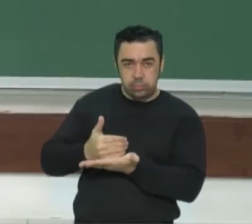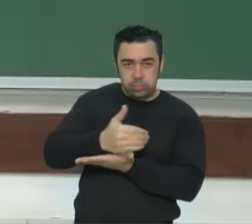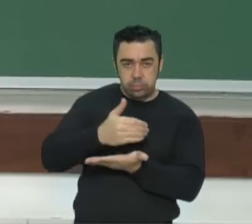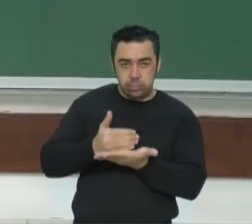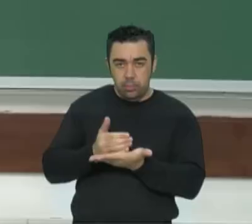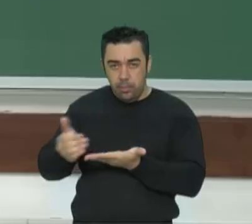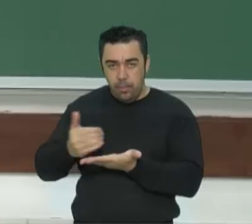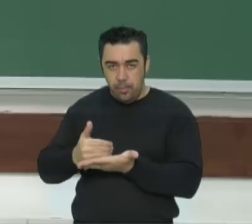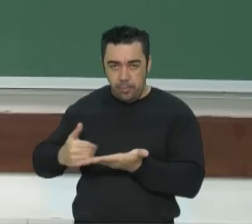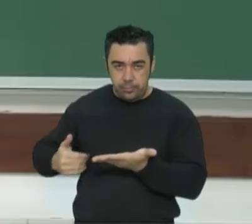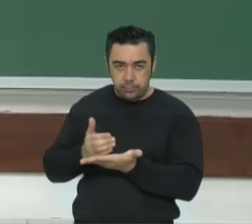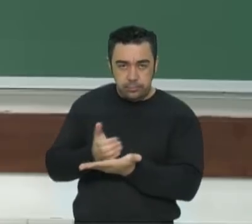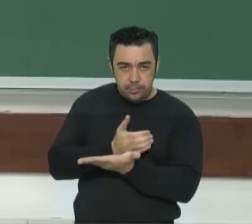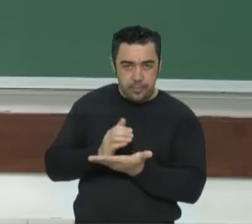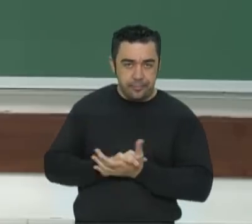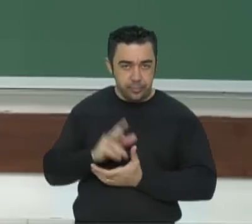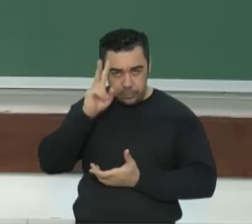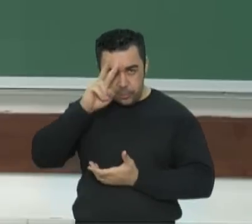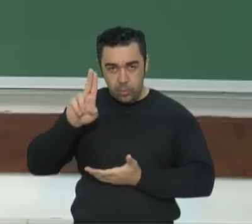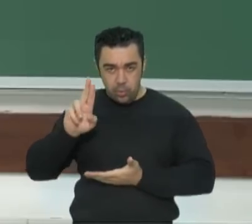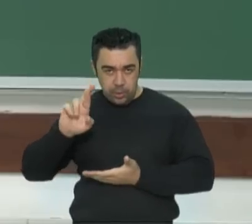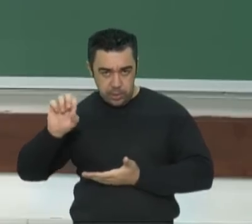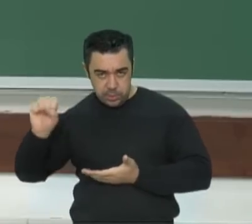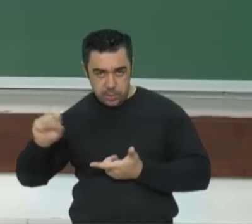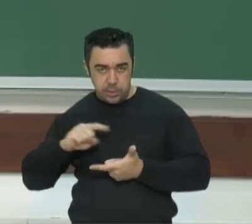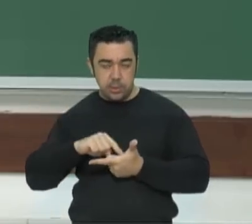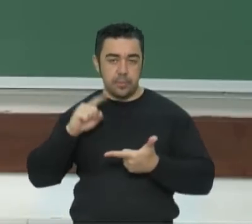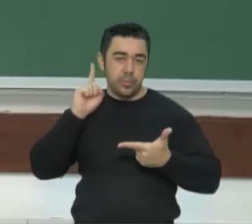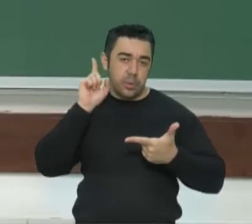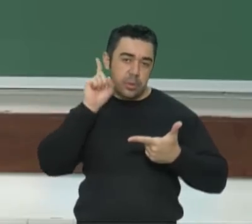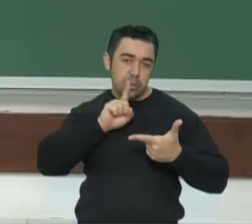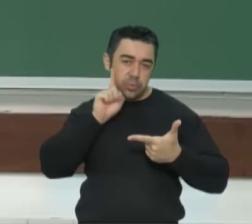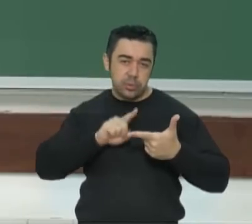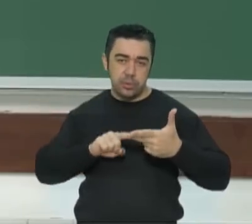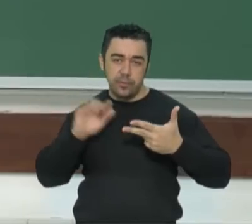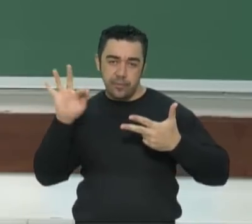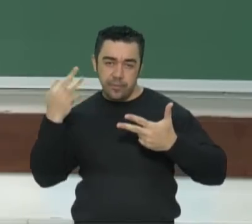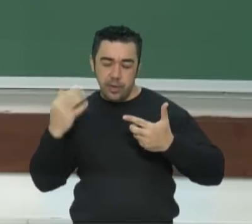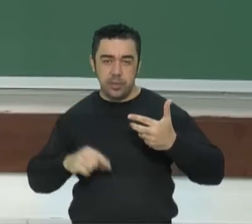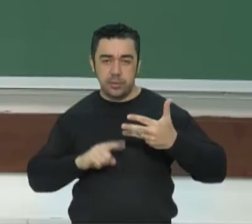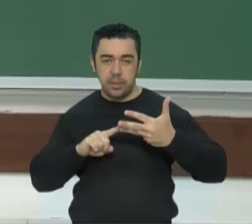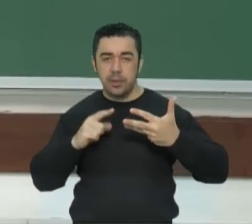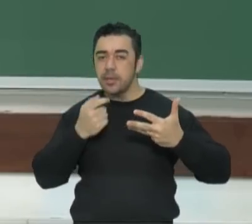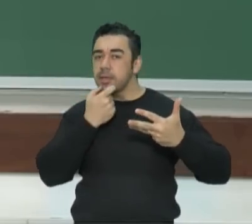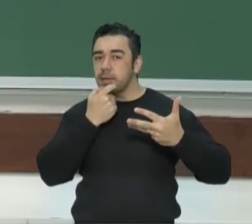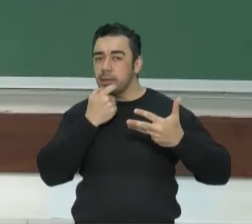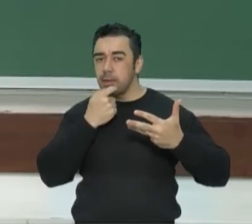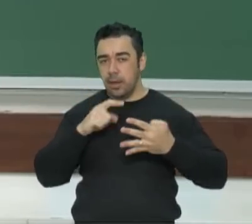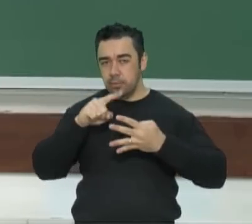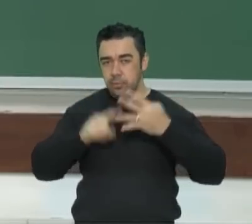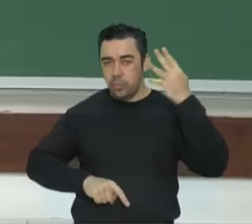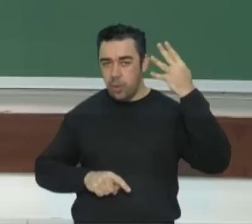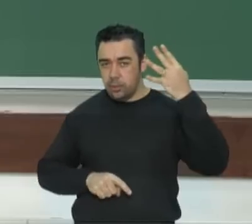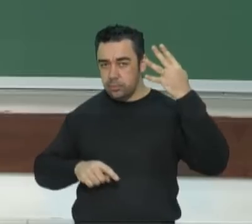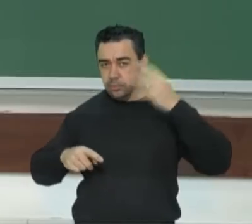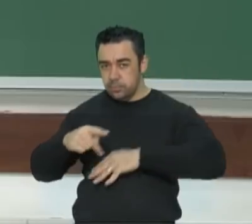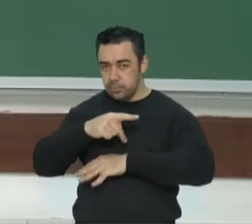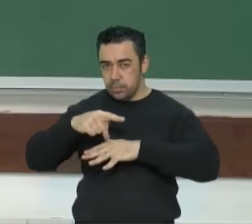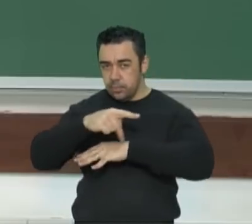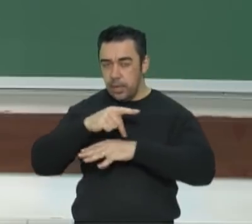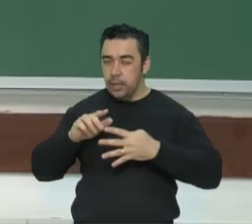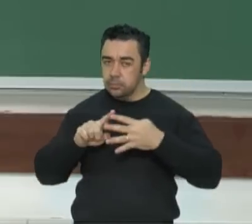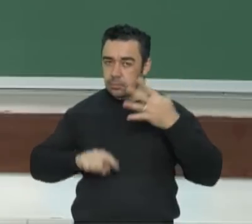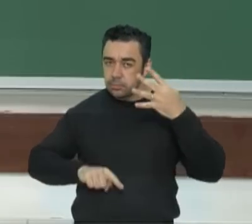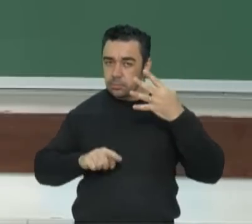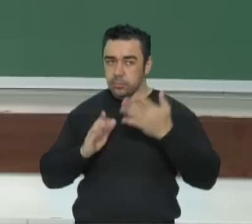essas áreas? União Soviética, Estados Unidos, França e Inglaterra. Boa, decidiu-se essa